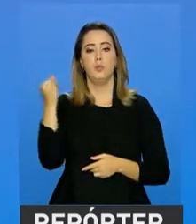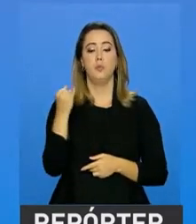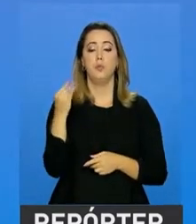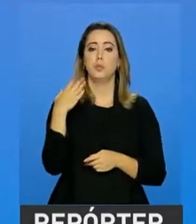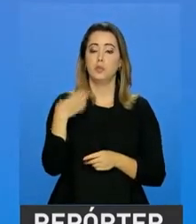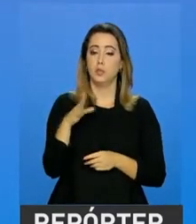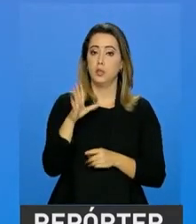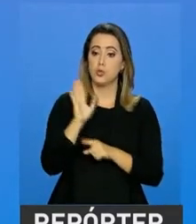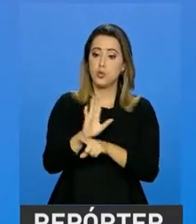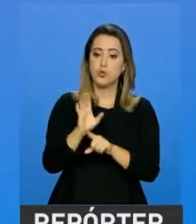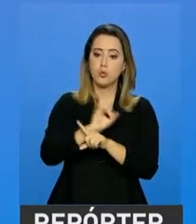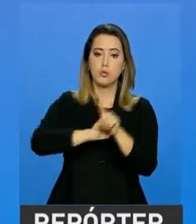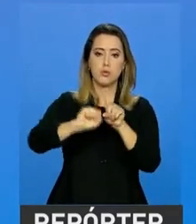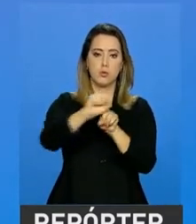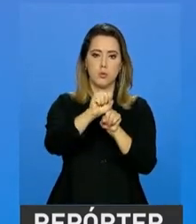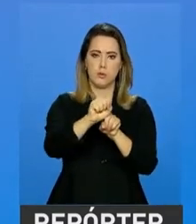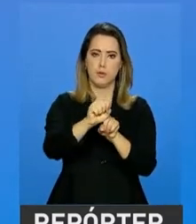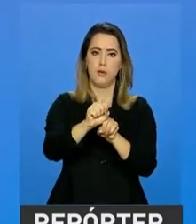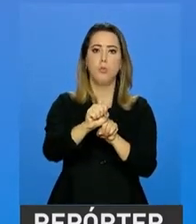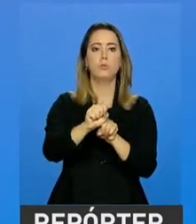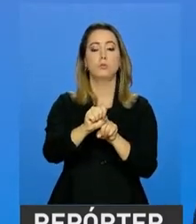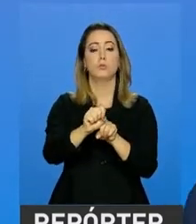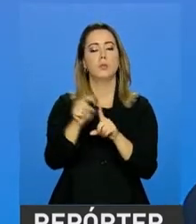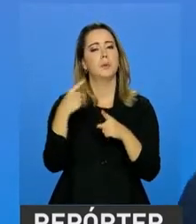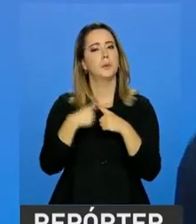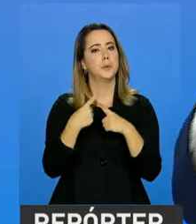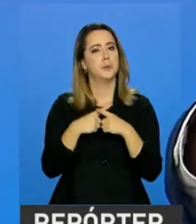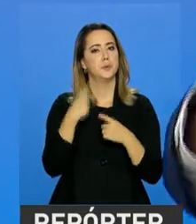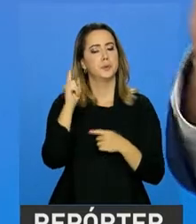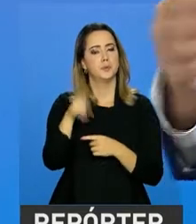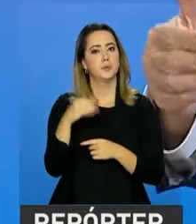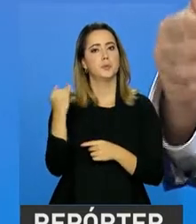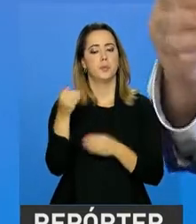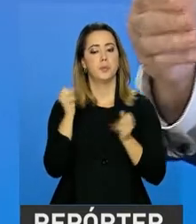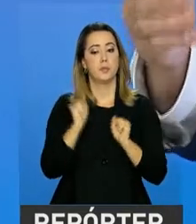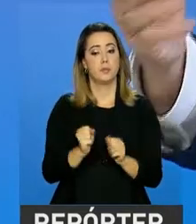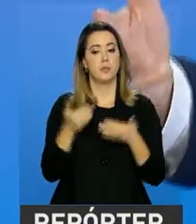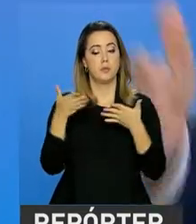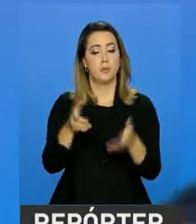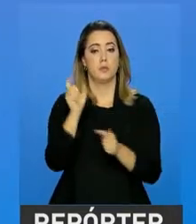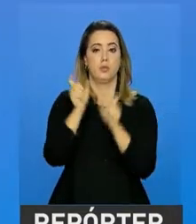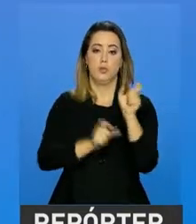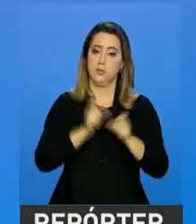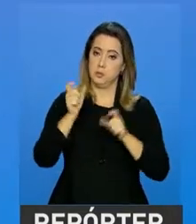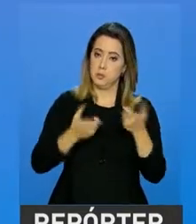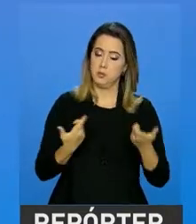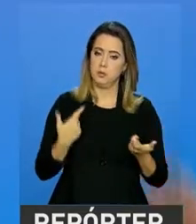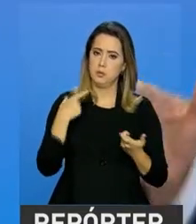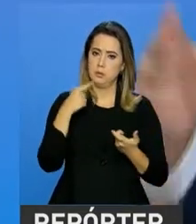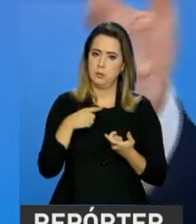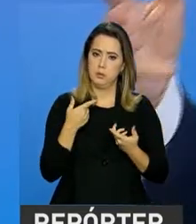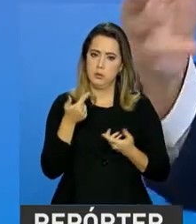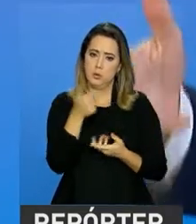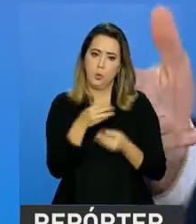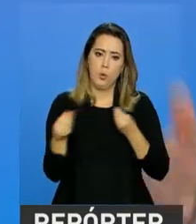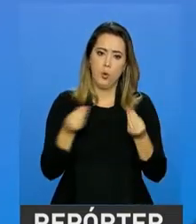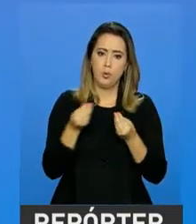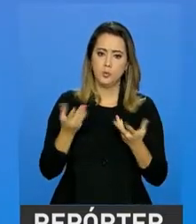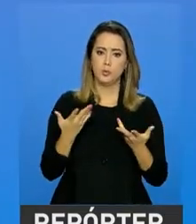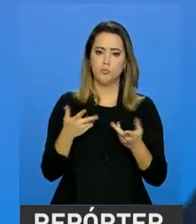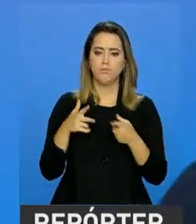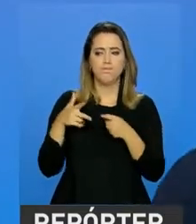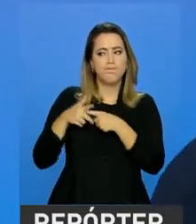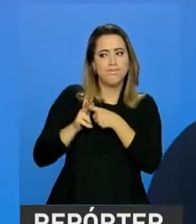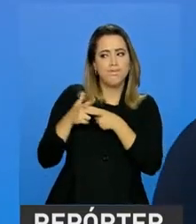social, evidentemente, né? Que é o componente de permitir às pessoas que de outra maneira não